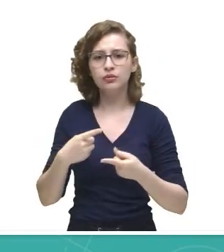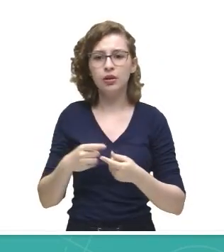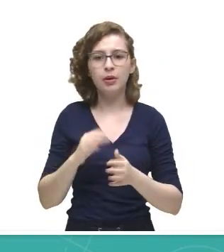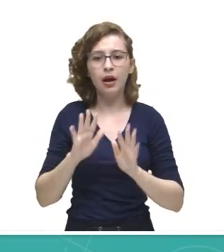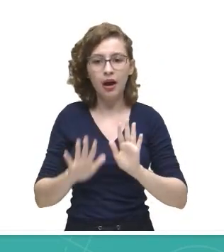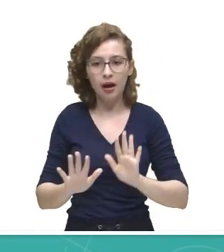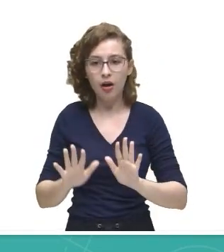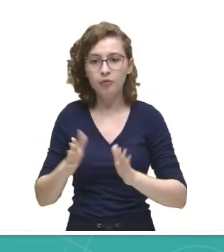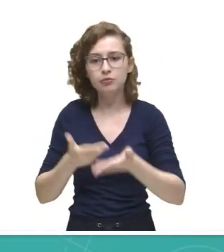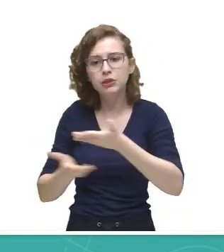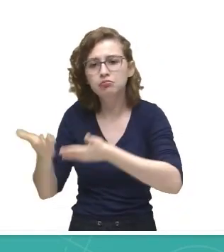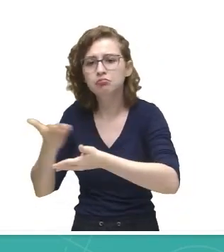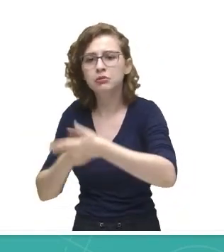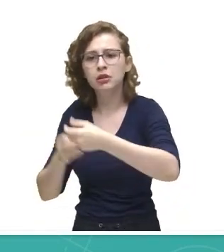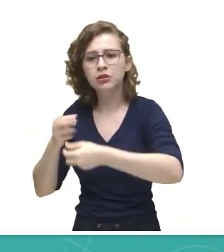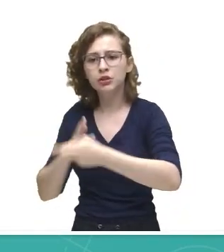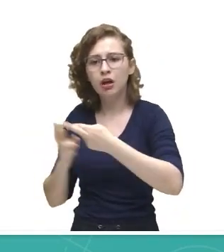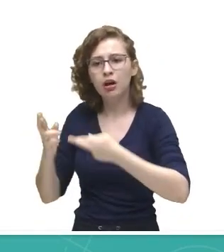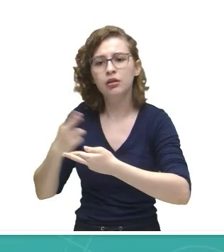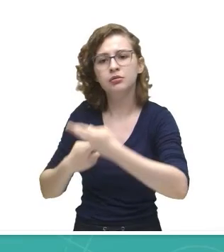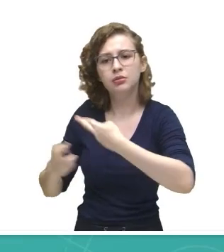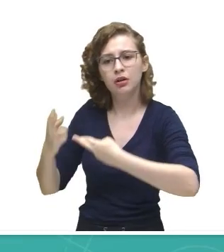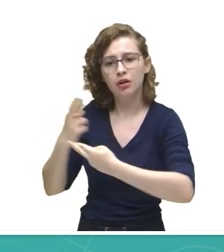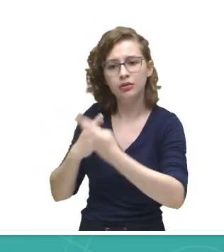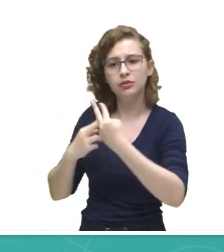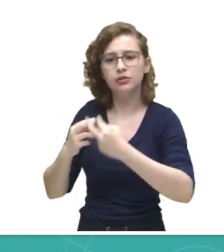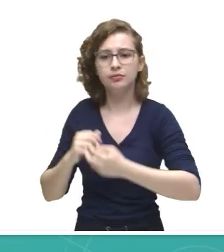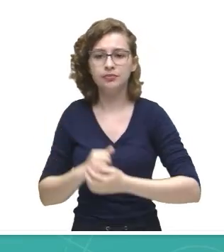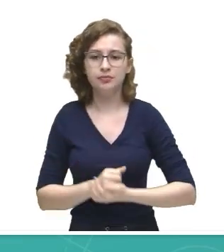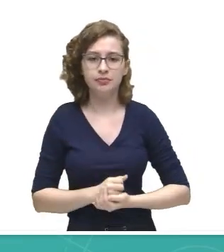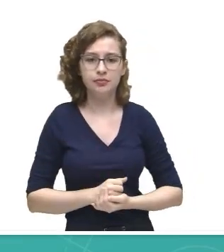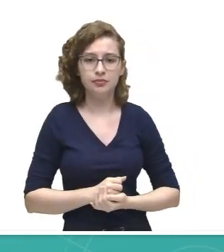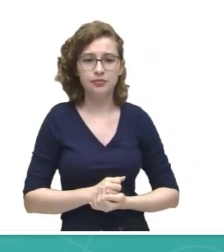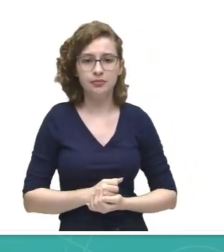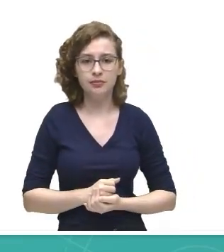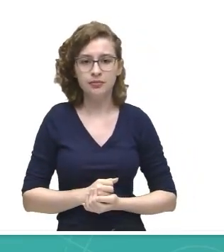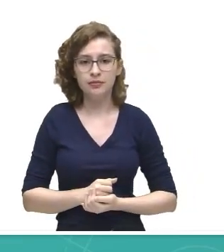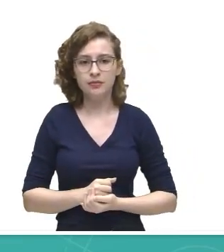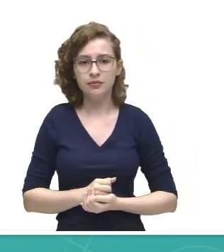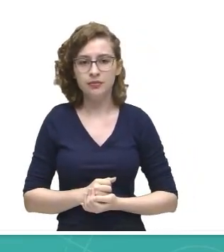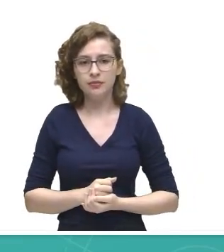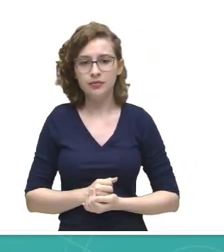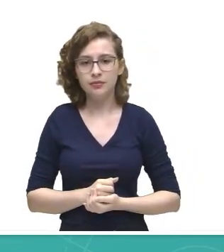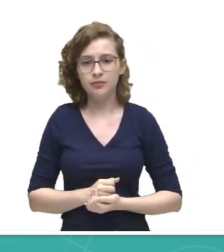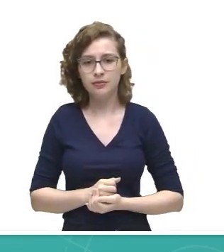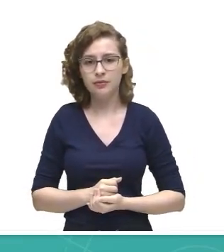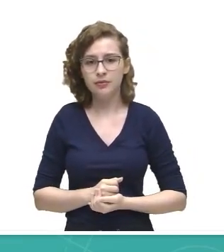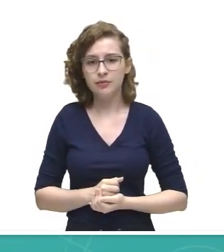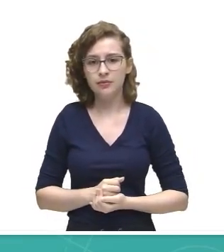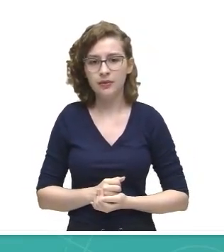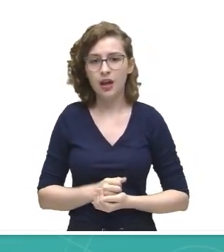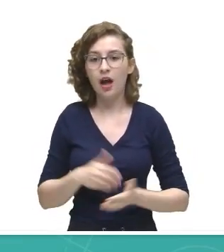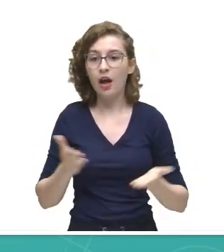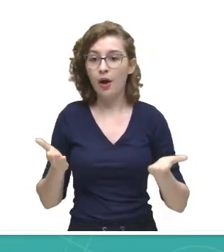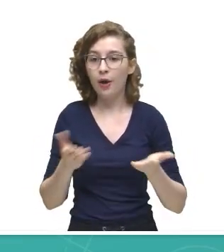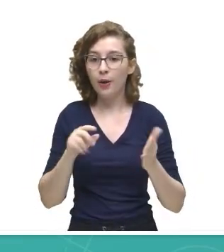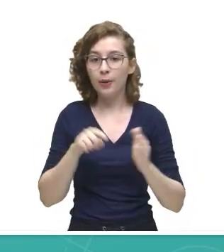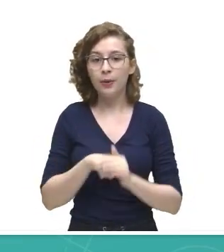compartilhar a resposta aí. A gente quer ver esse momento de interação de vocês conosco. Vamos ver